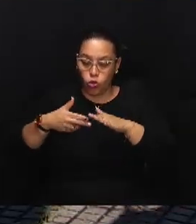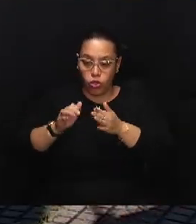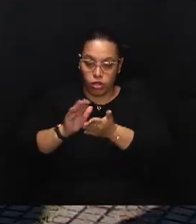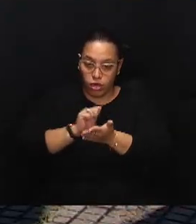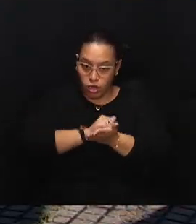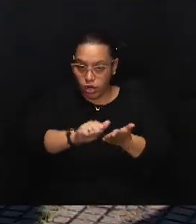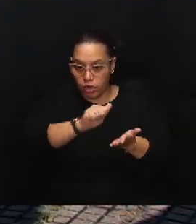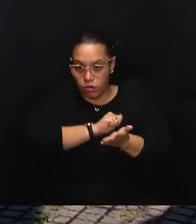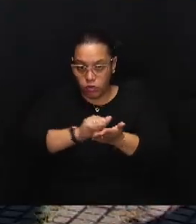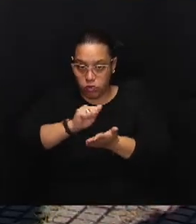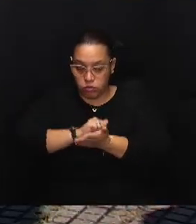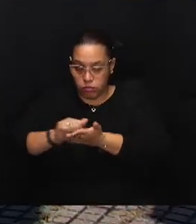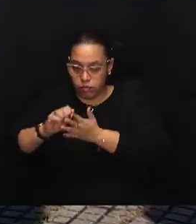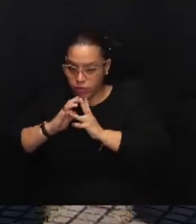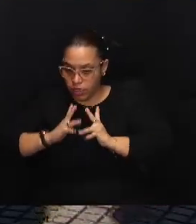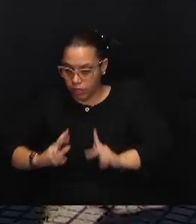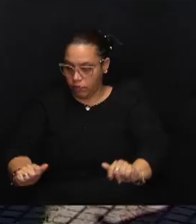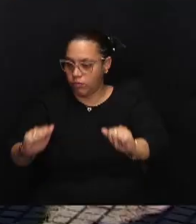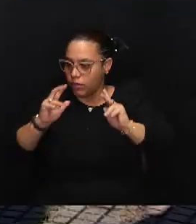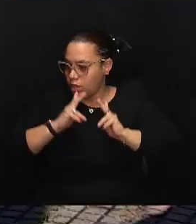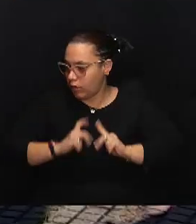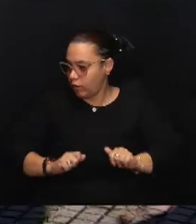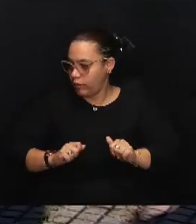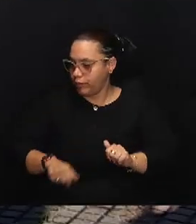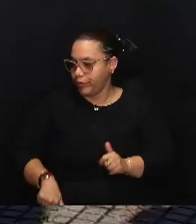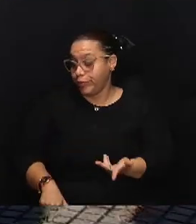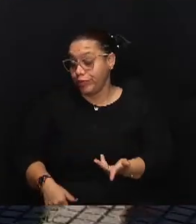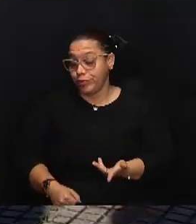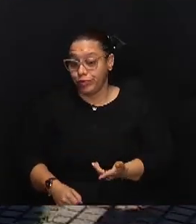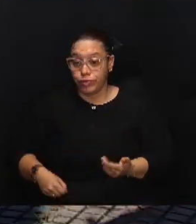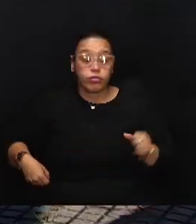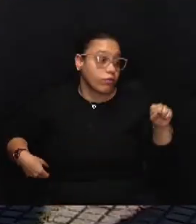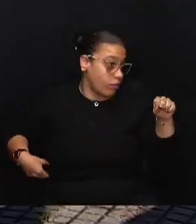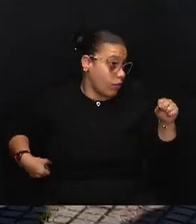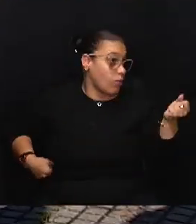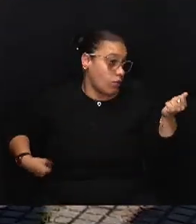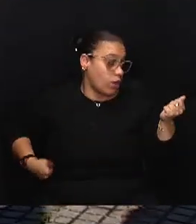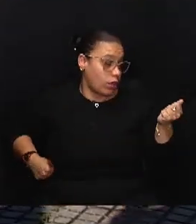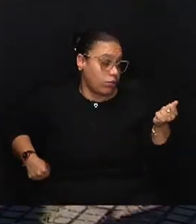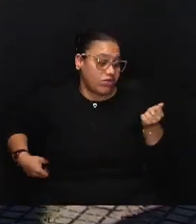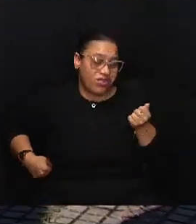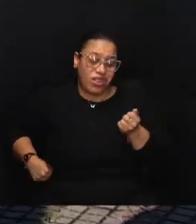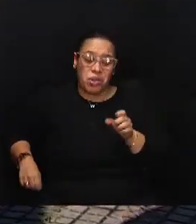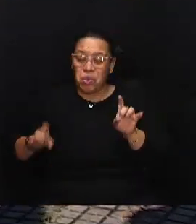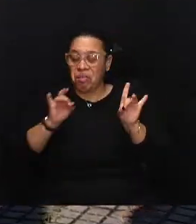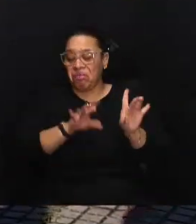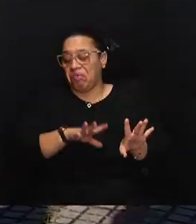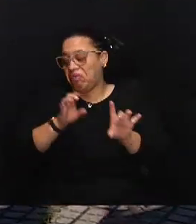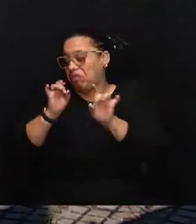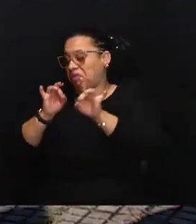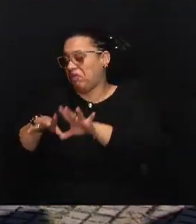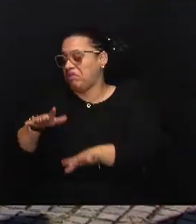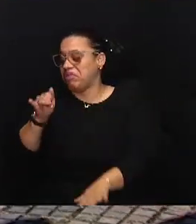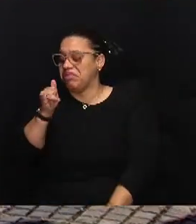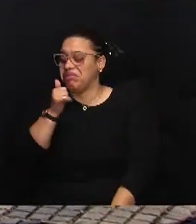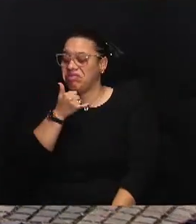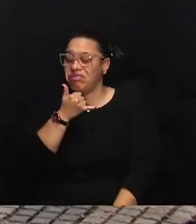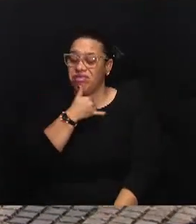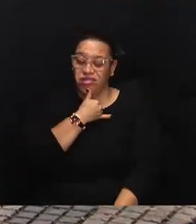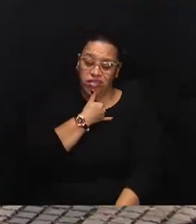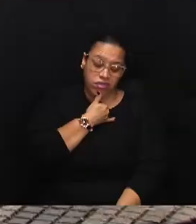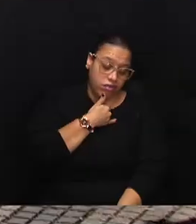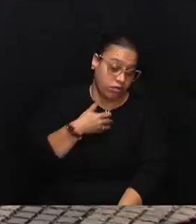um ciclo virtuoso. Sim. A gente sai desse ciclo vicioso, do abandono, da tristeza.